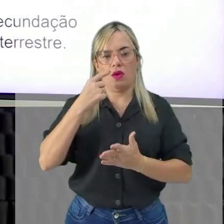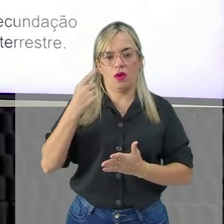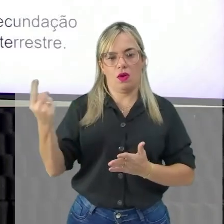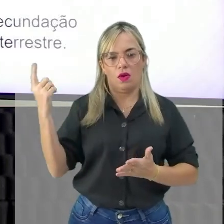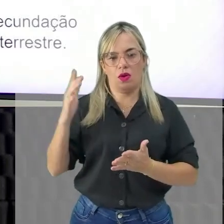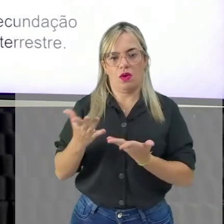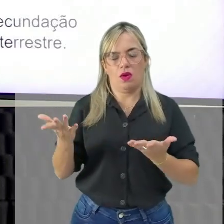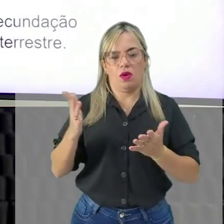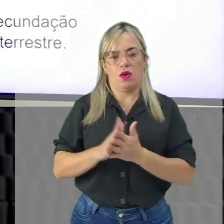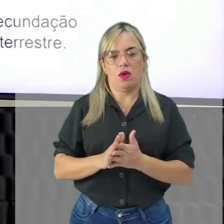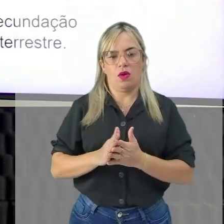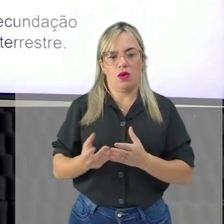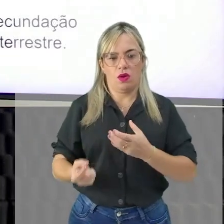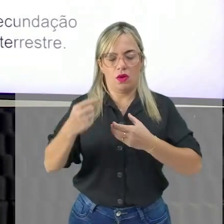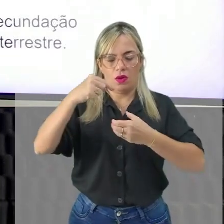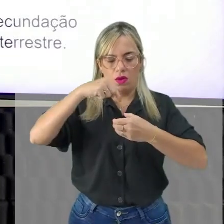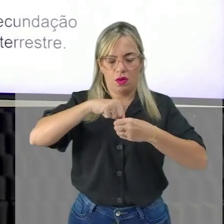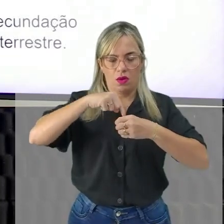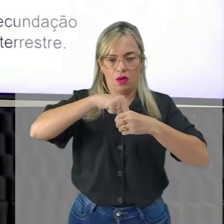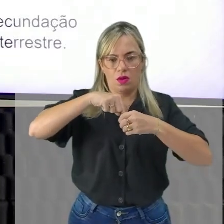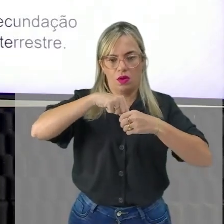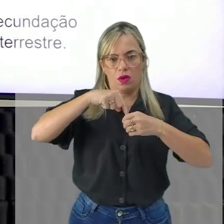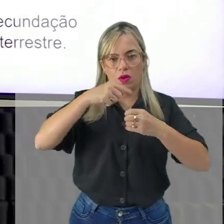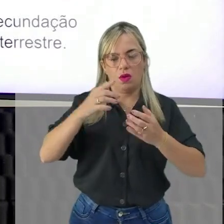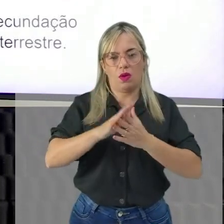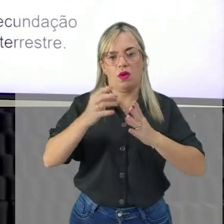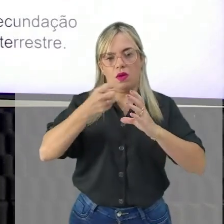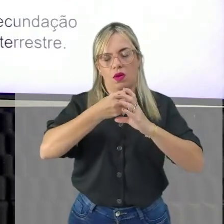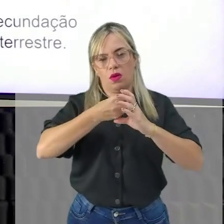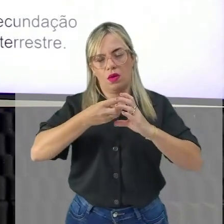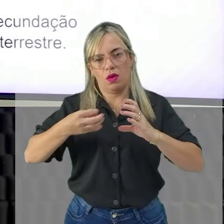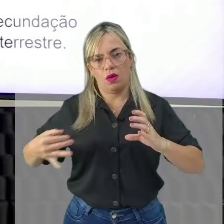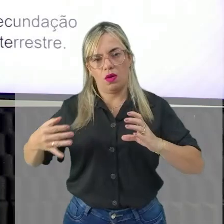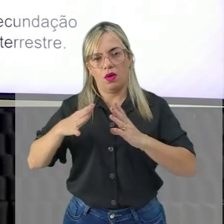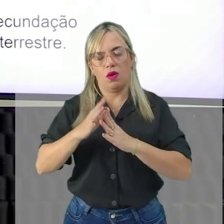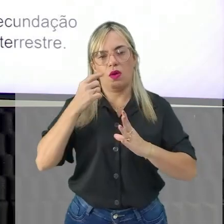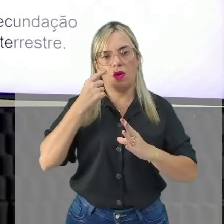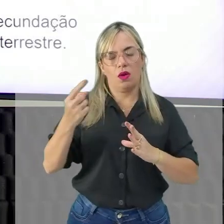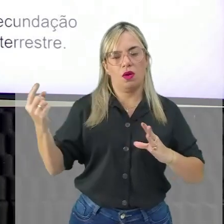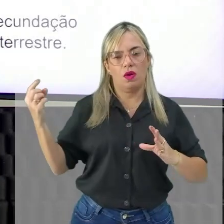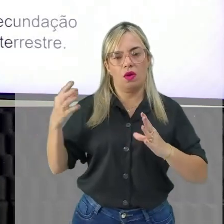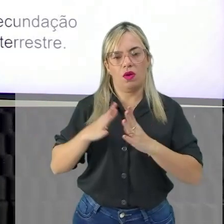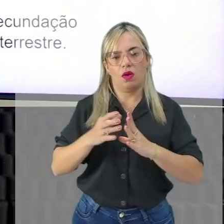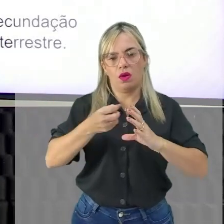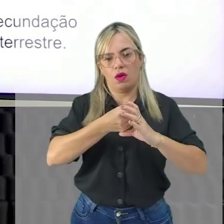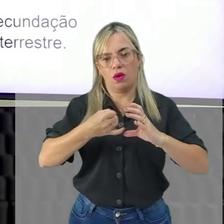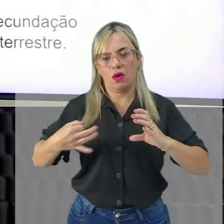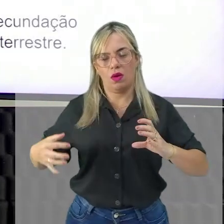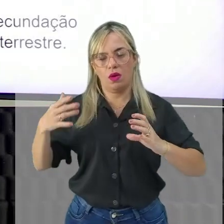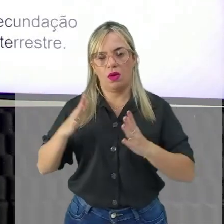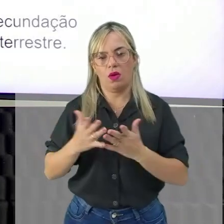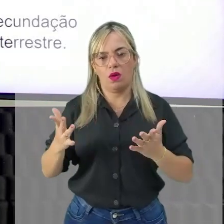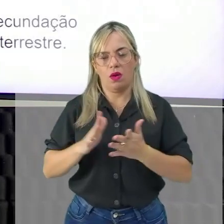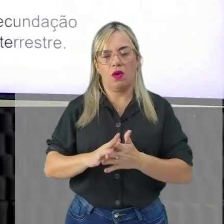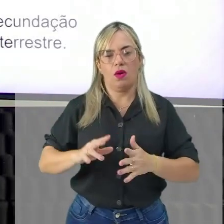Primeiro que a fecundação interna é da característica da espécie, assim que a evolução dele